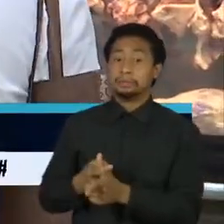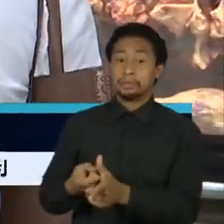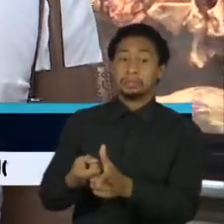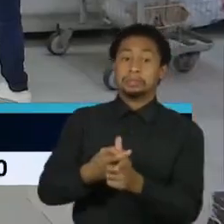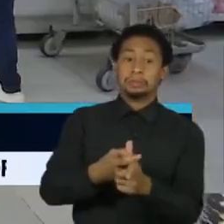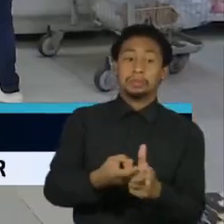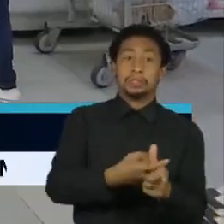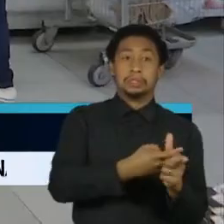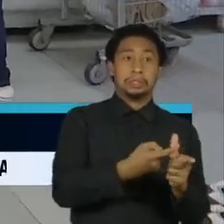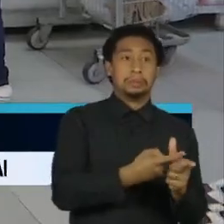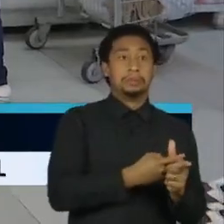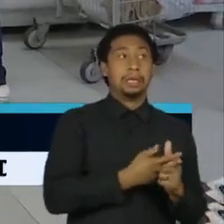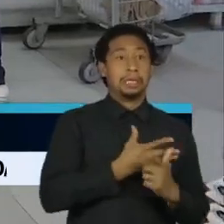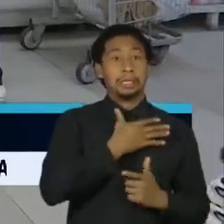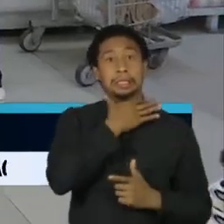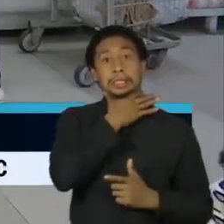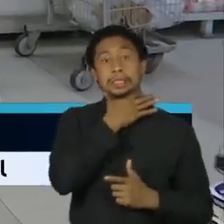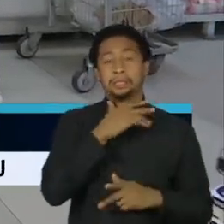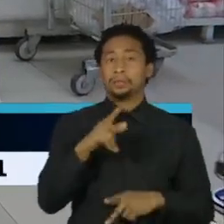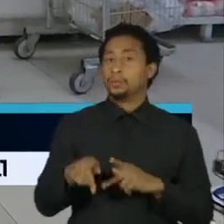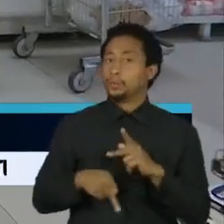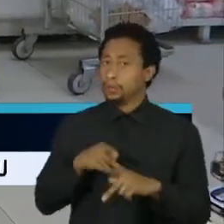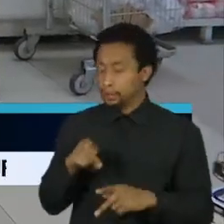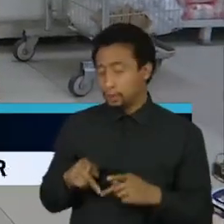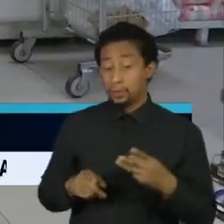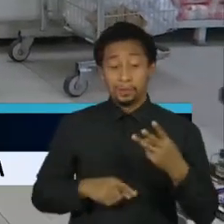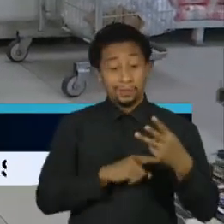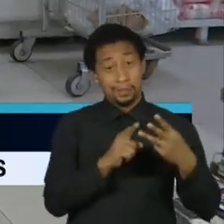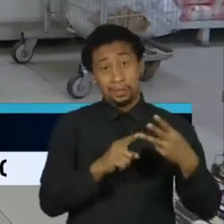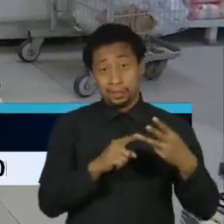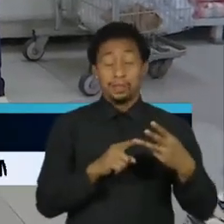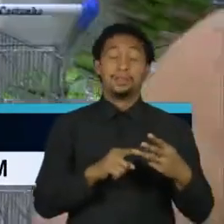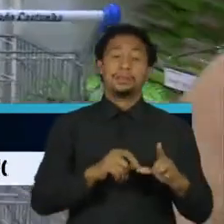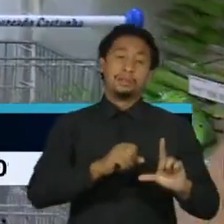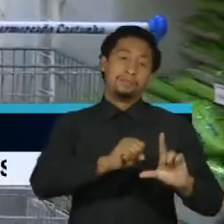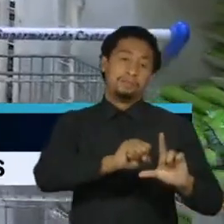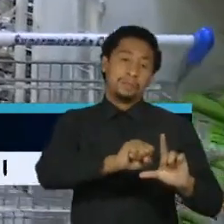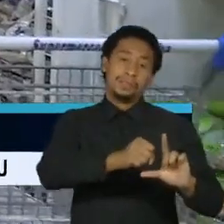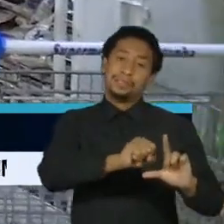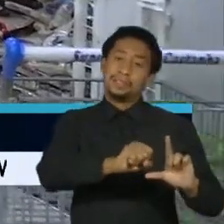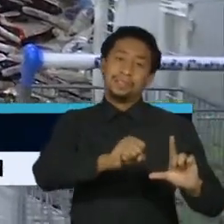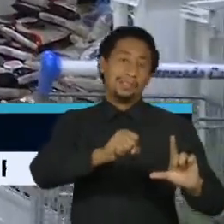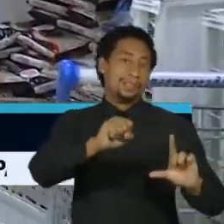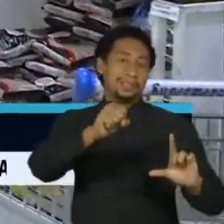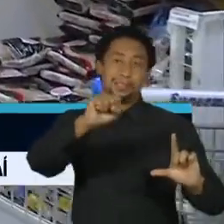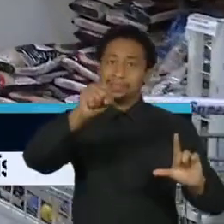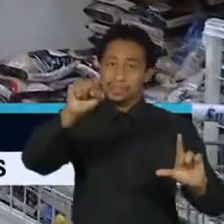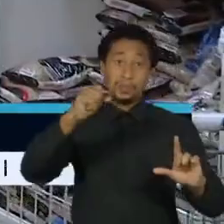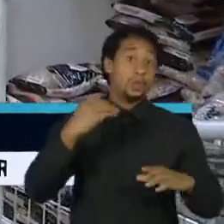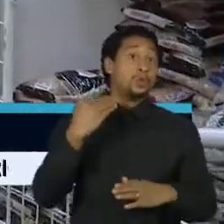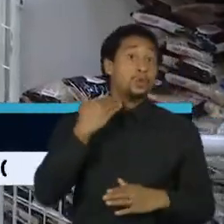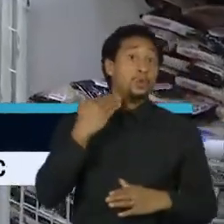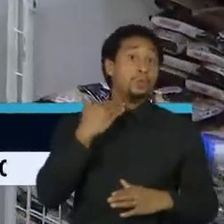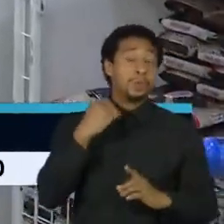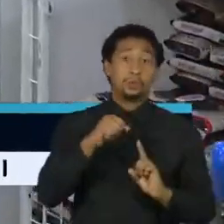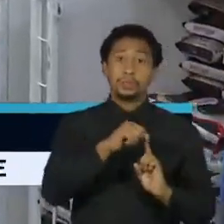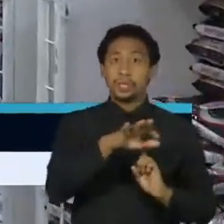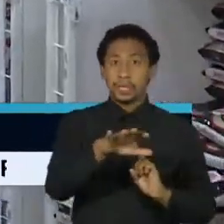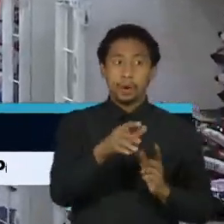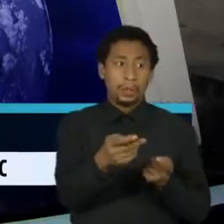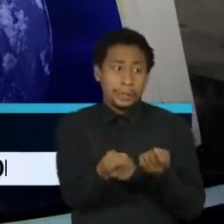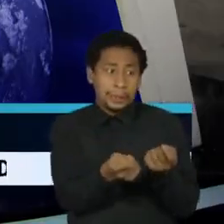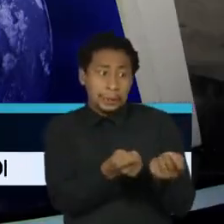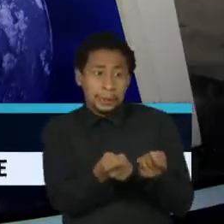também da população. E três, a taxa Selic ainda não surtiu os efeitos que se espera que ela surta.